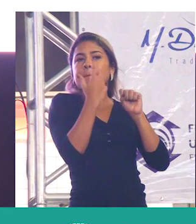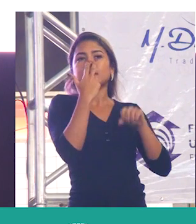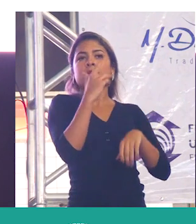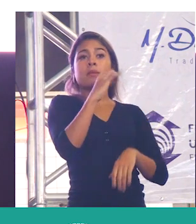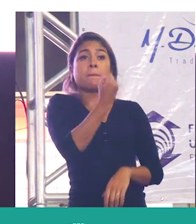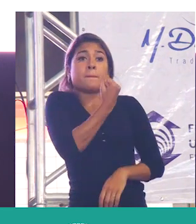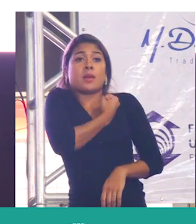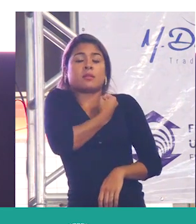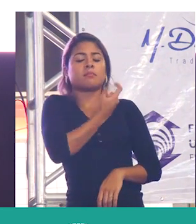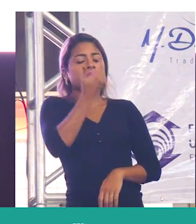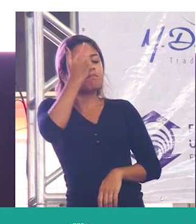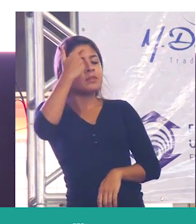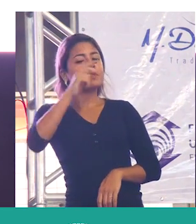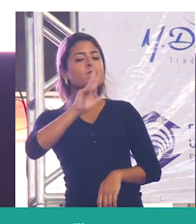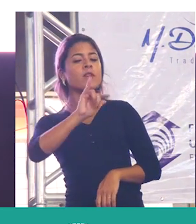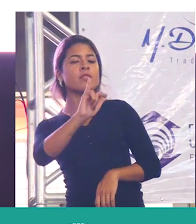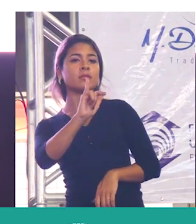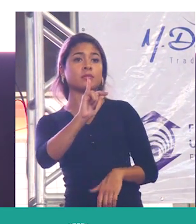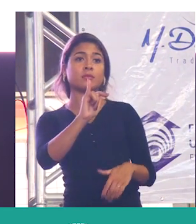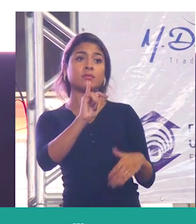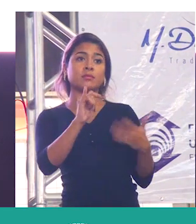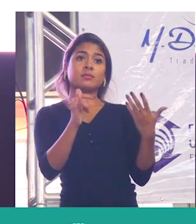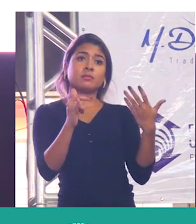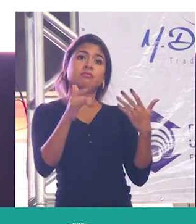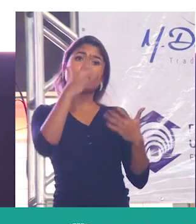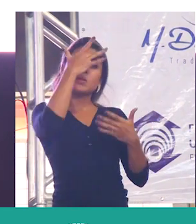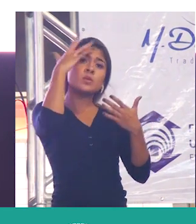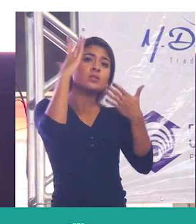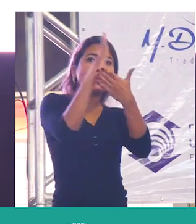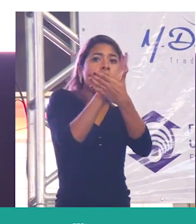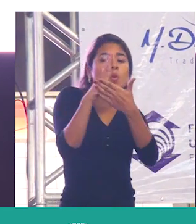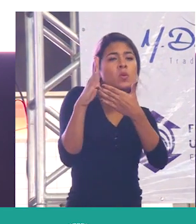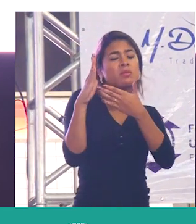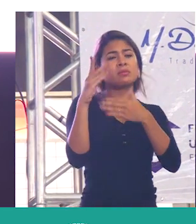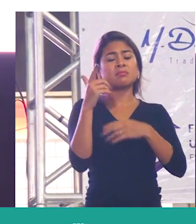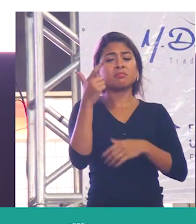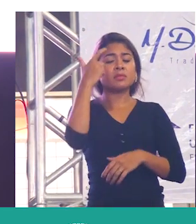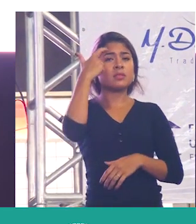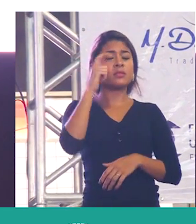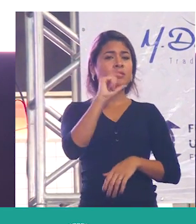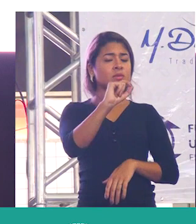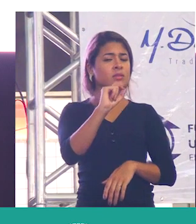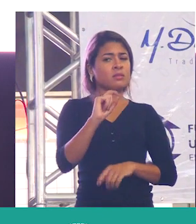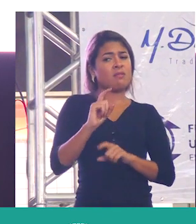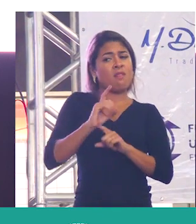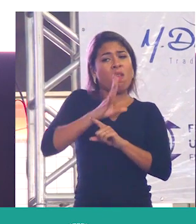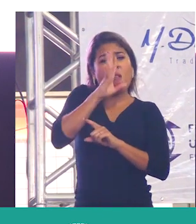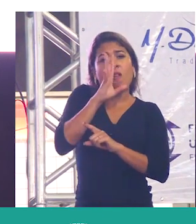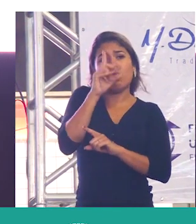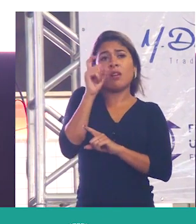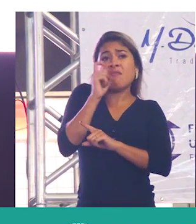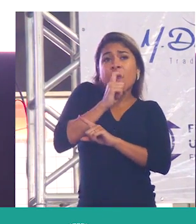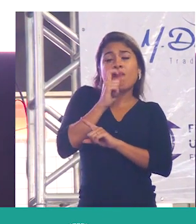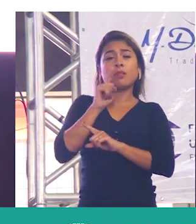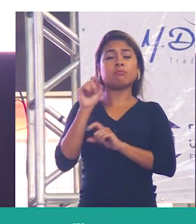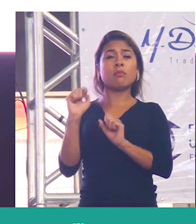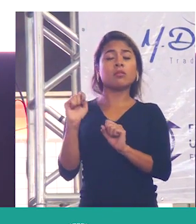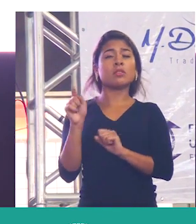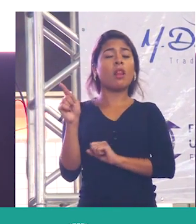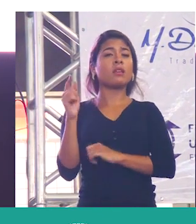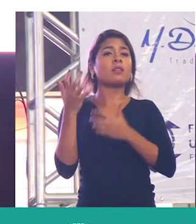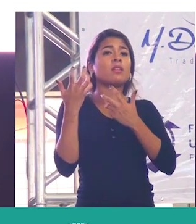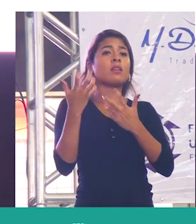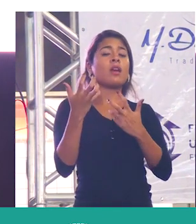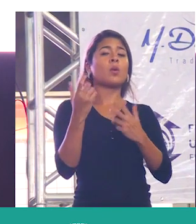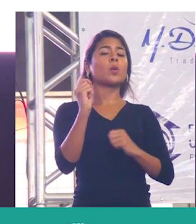engole isso, até brincadeiras, não sei se de mau gosto, mas de que ele quereria, na verdade,